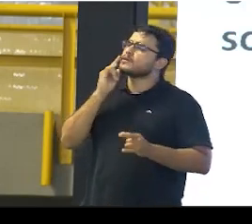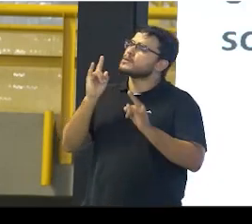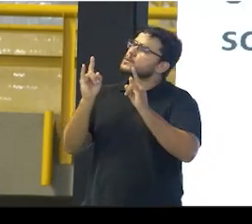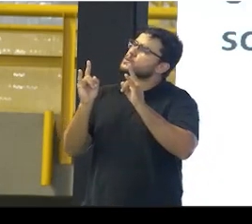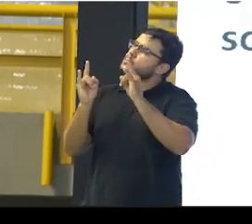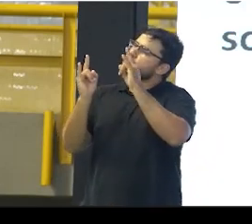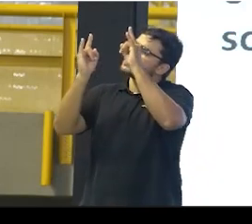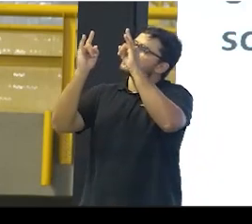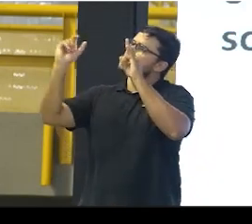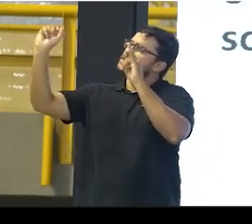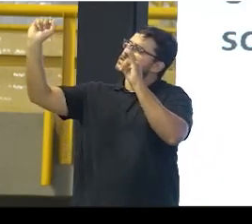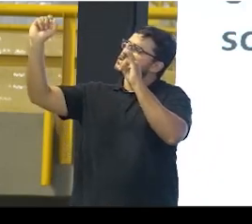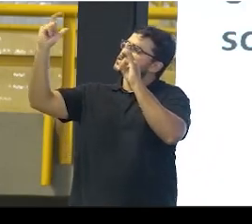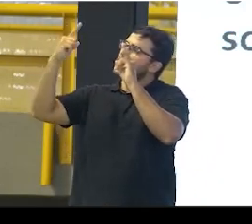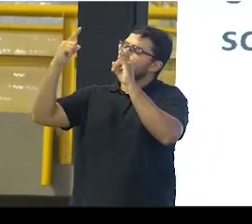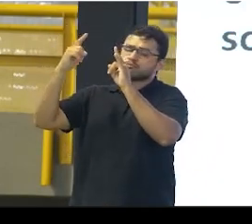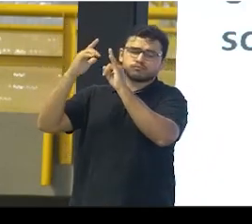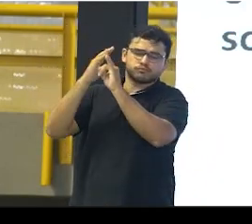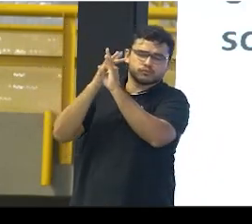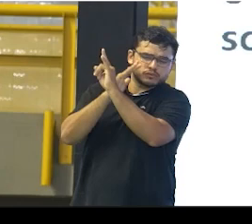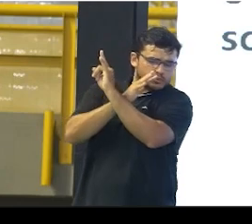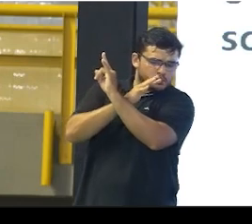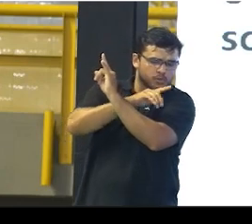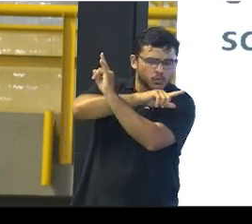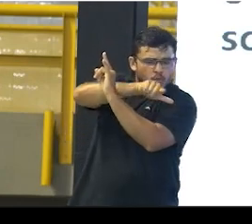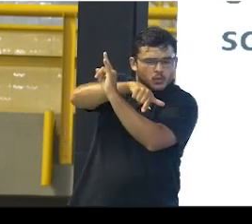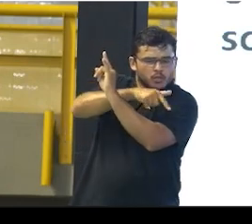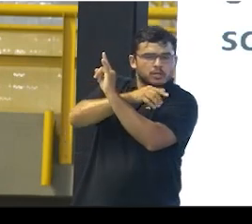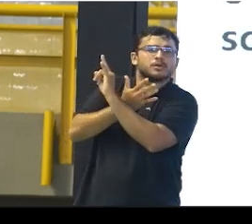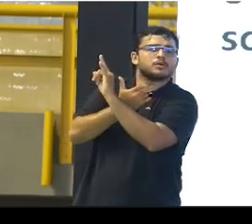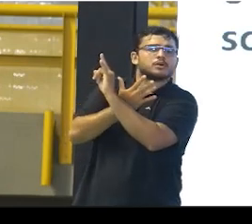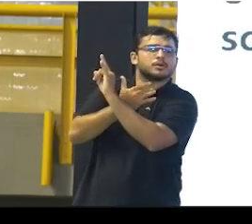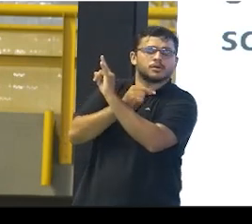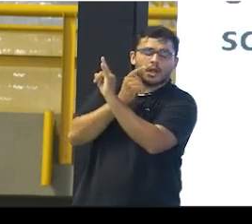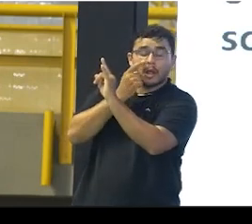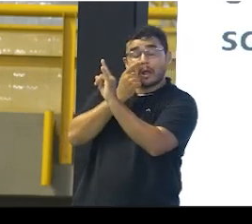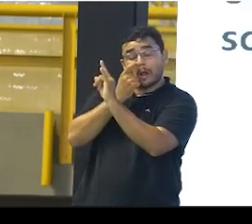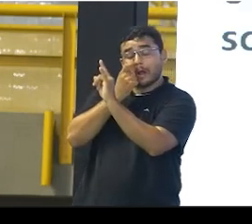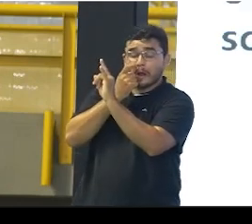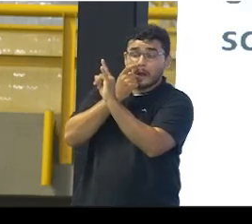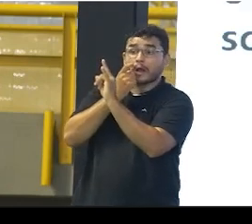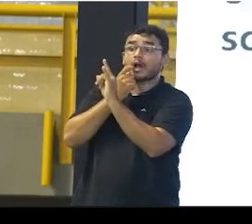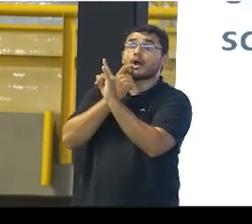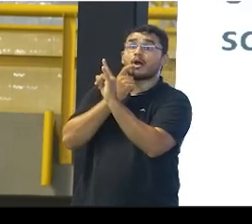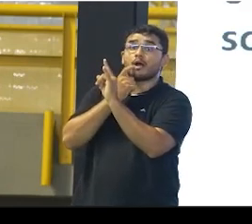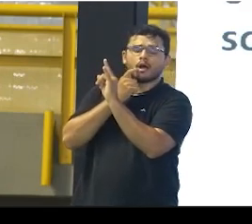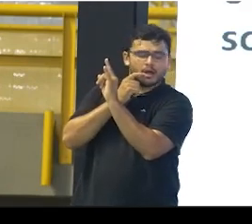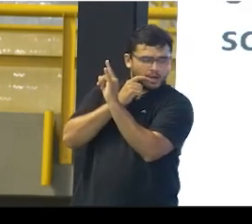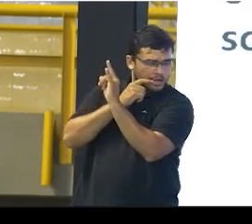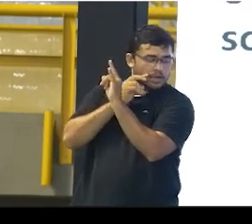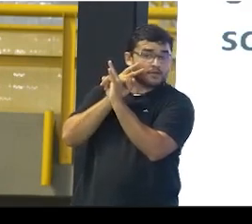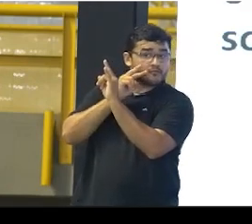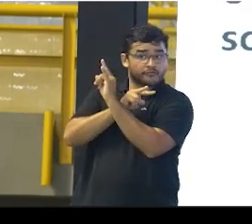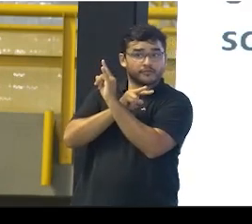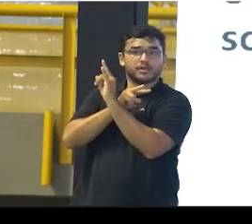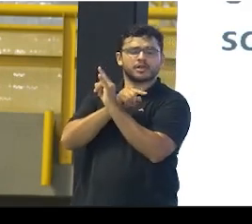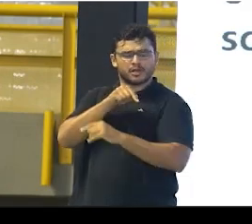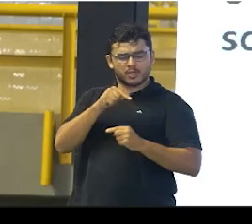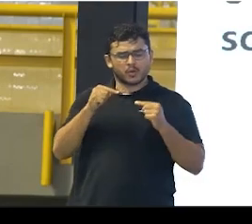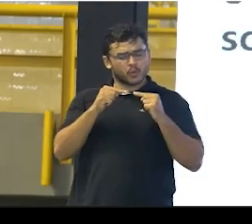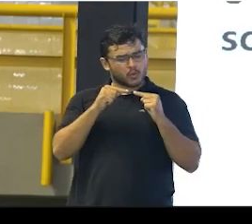observação. Gente, aí ele falou o seguinte: ele observou que o sol projetava